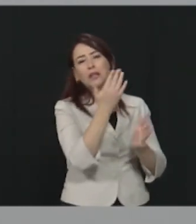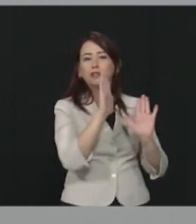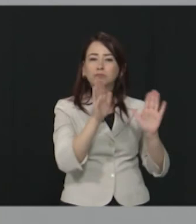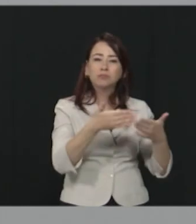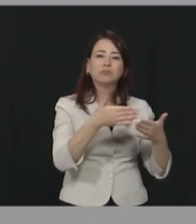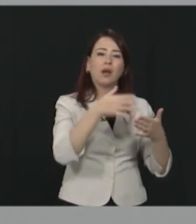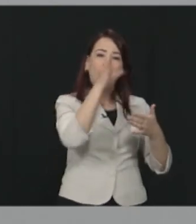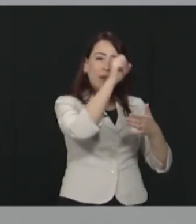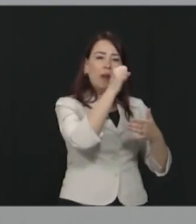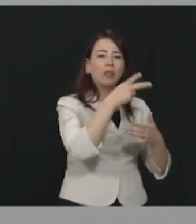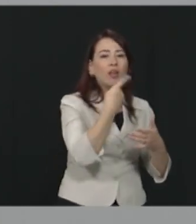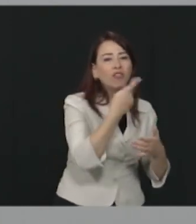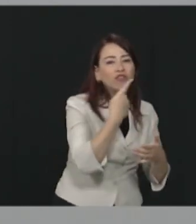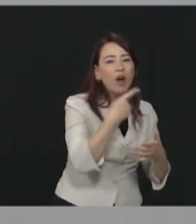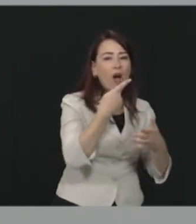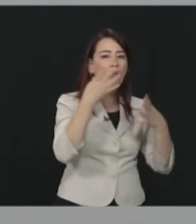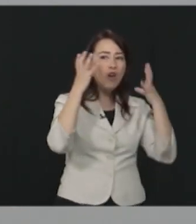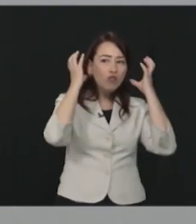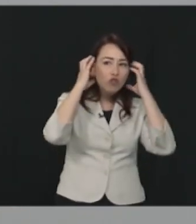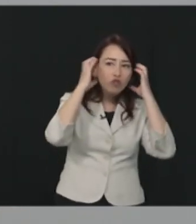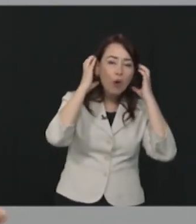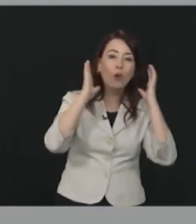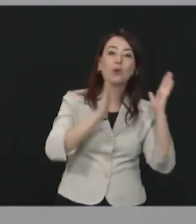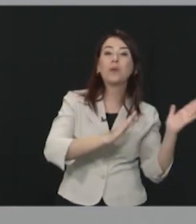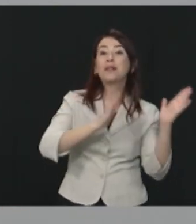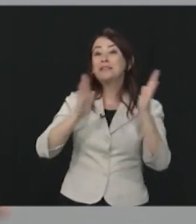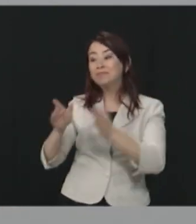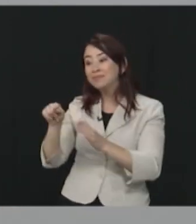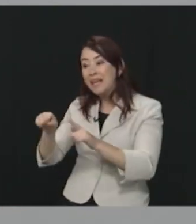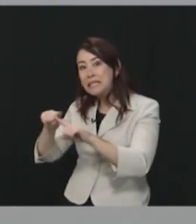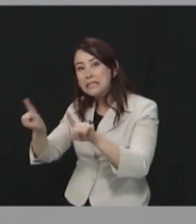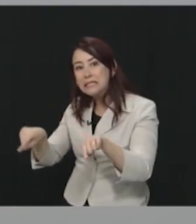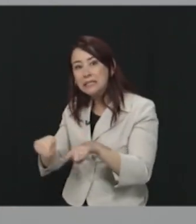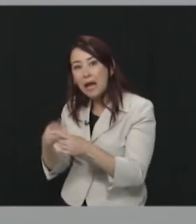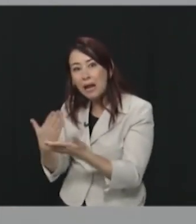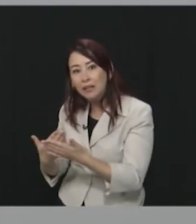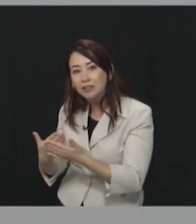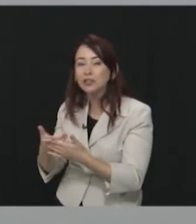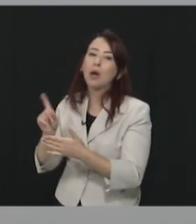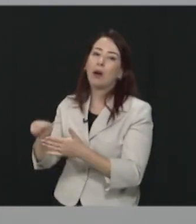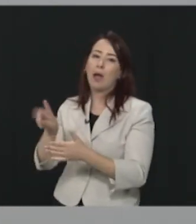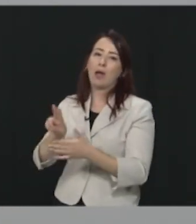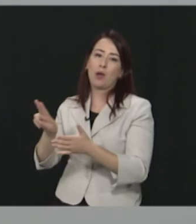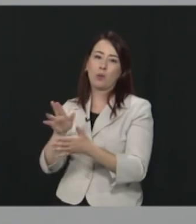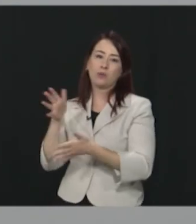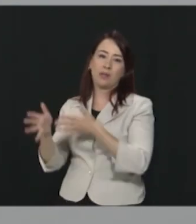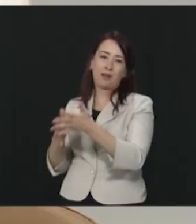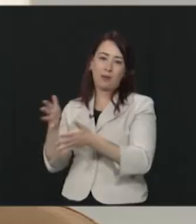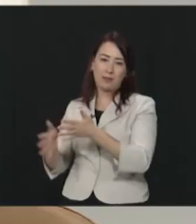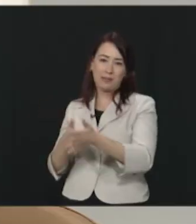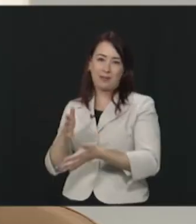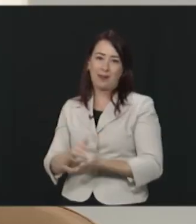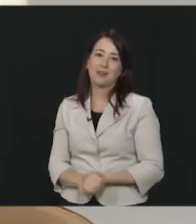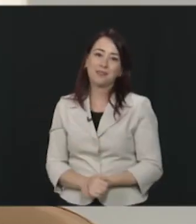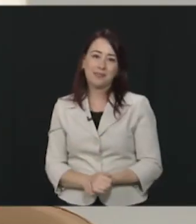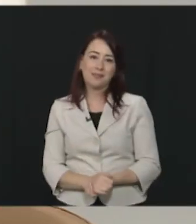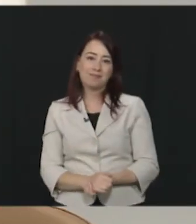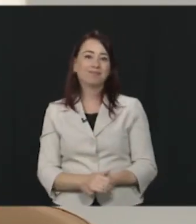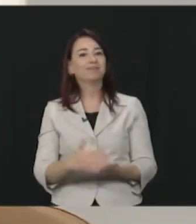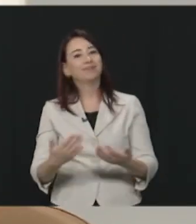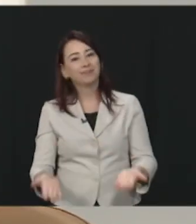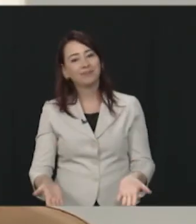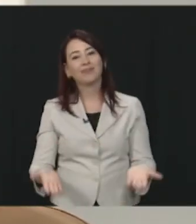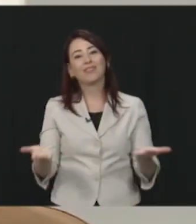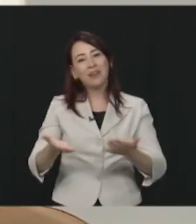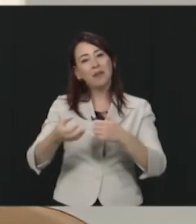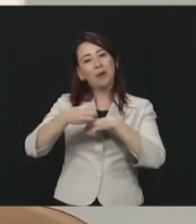os fonoaudiólogos. Sala de aula, língua de sinais como língua de instrução. Tá certo, é com essa mensagem aí, com essa chamada